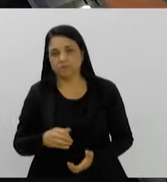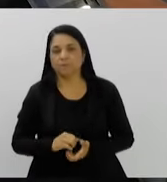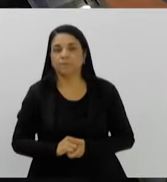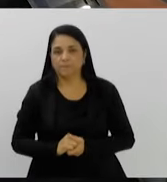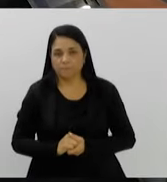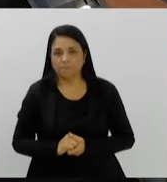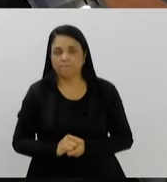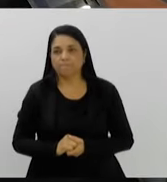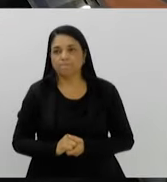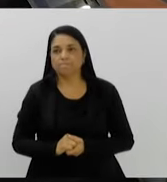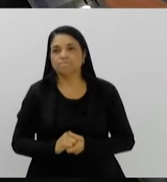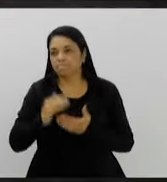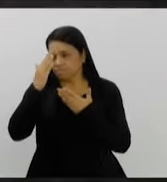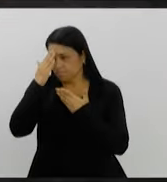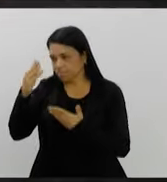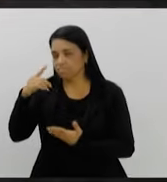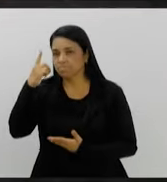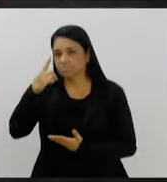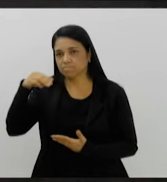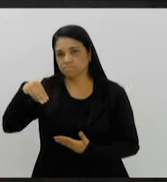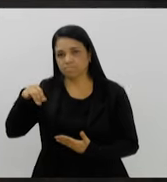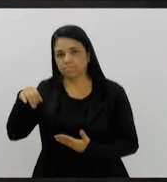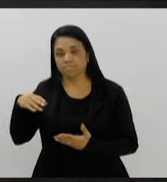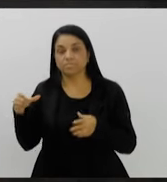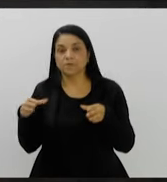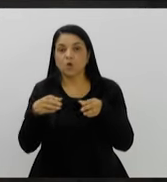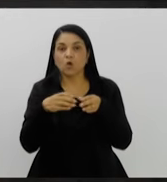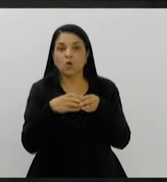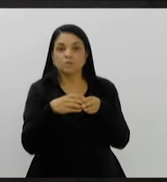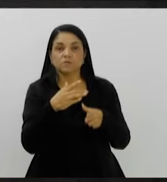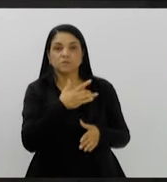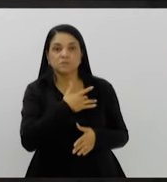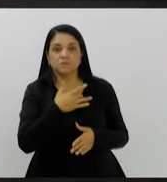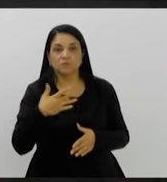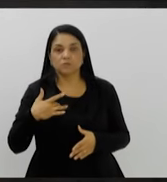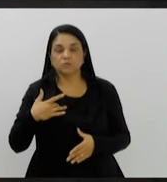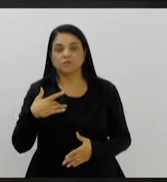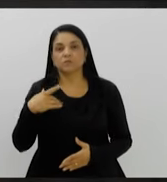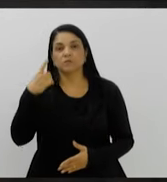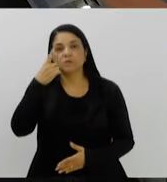ccj obrigado pela comissão de saúde Deputado Felipe